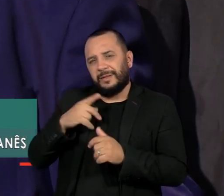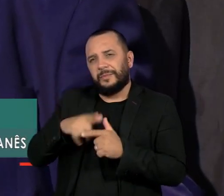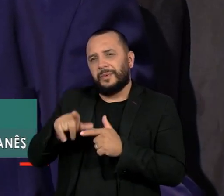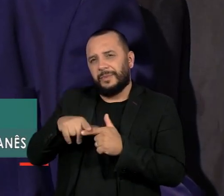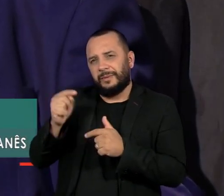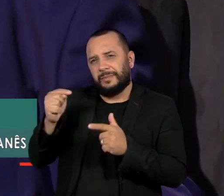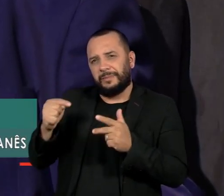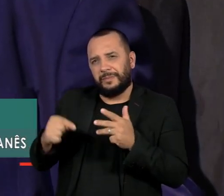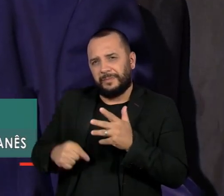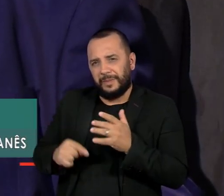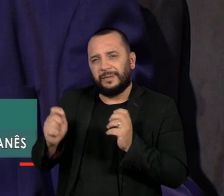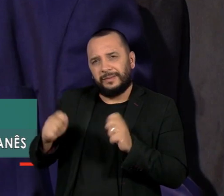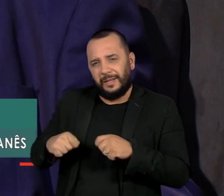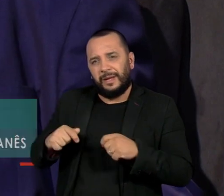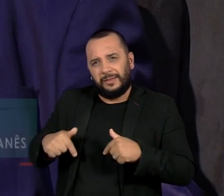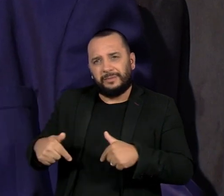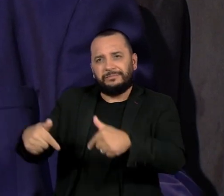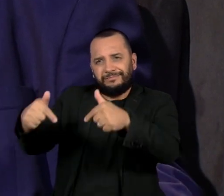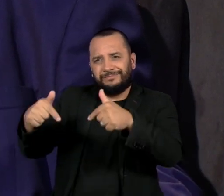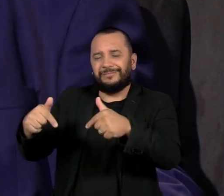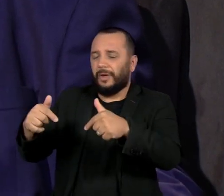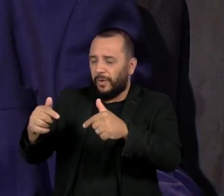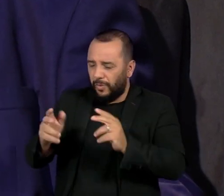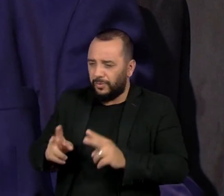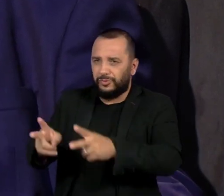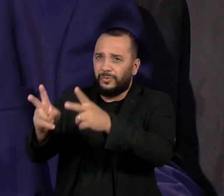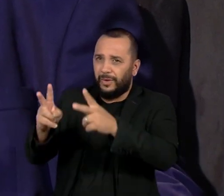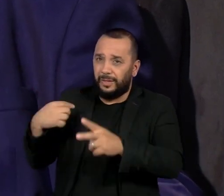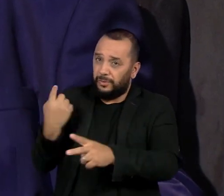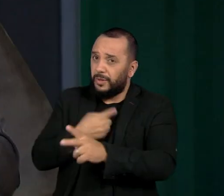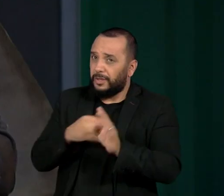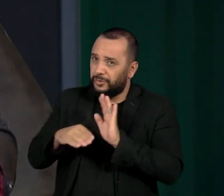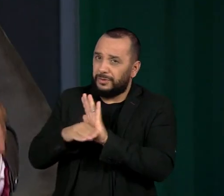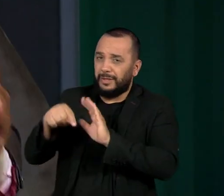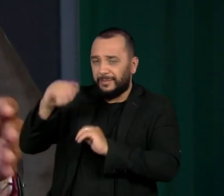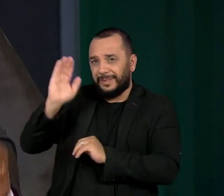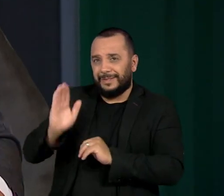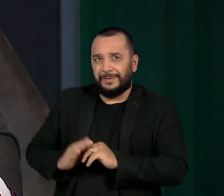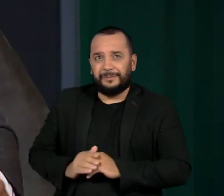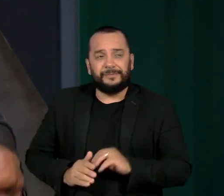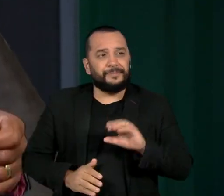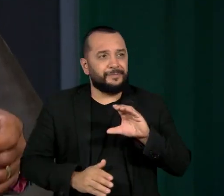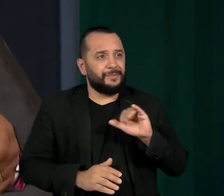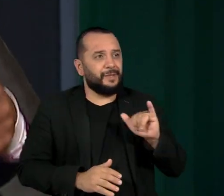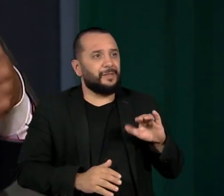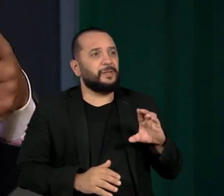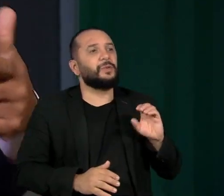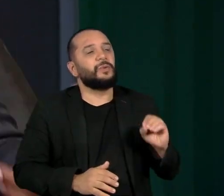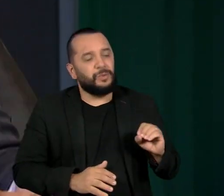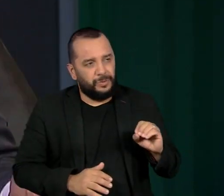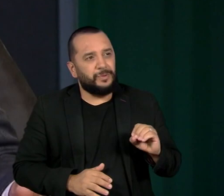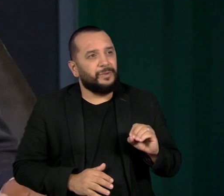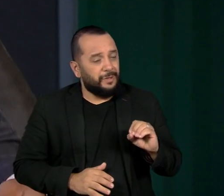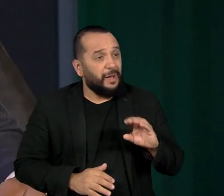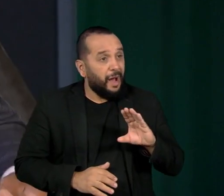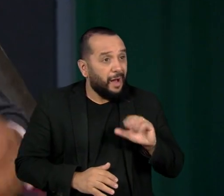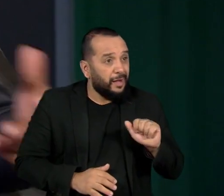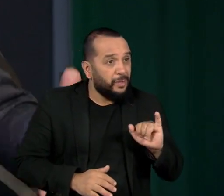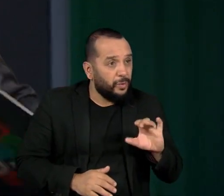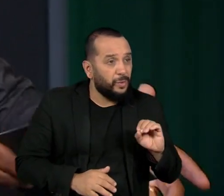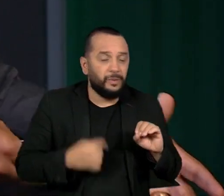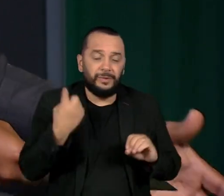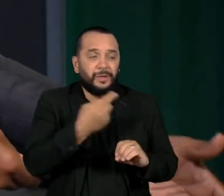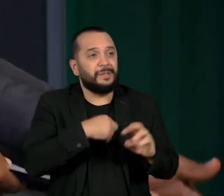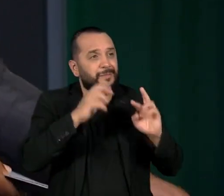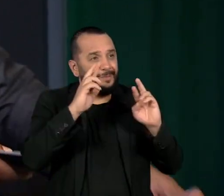tem como continuar e tem como dar a nossa contribuição para o país. Doutor Caio Portela, nós temos esperanças, né, que todos